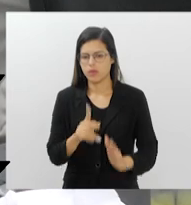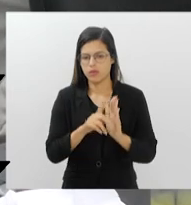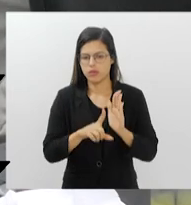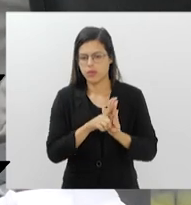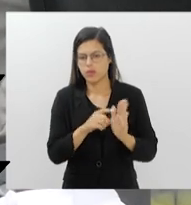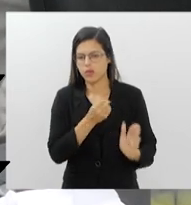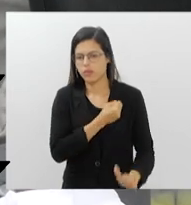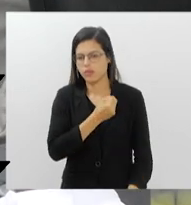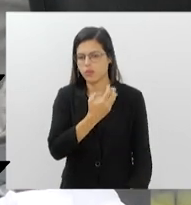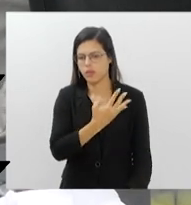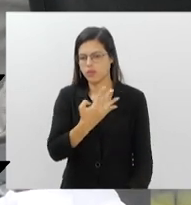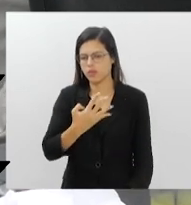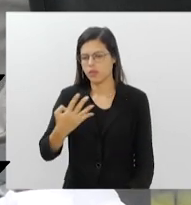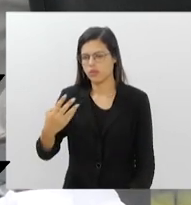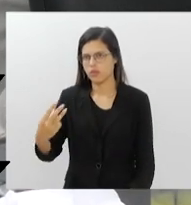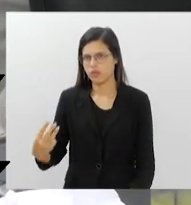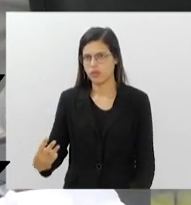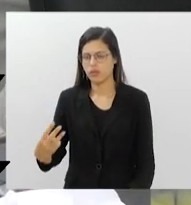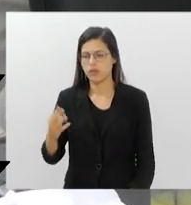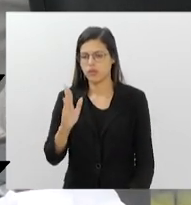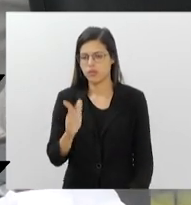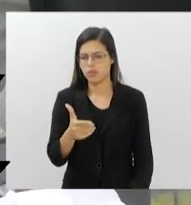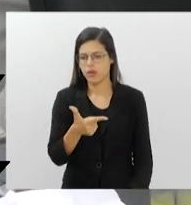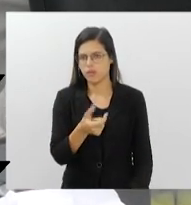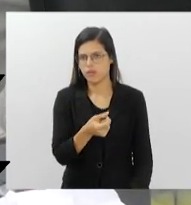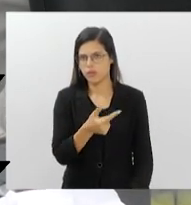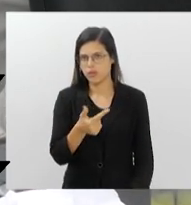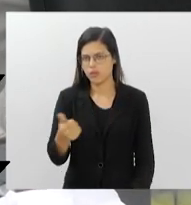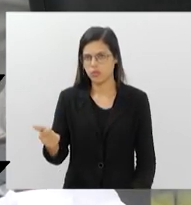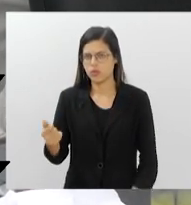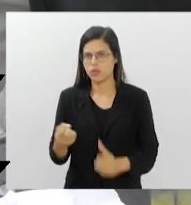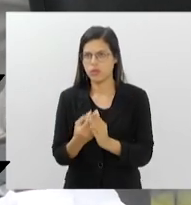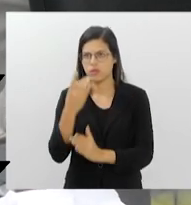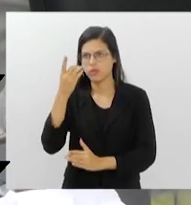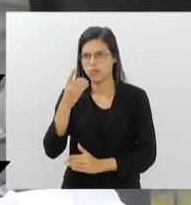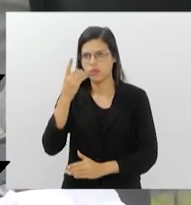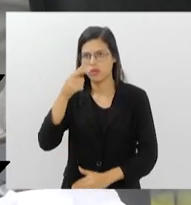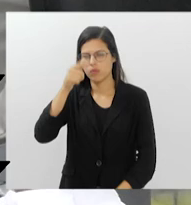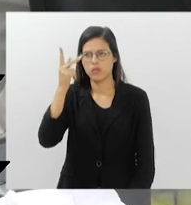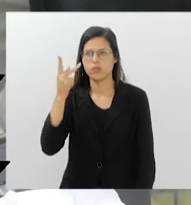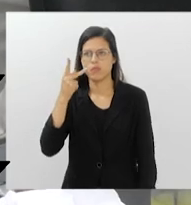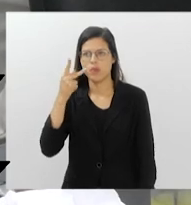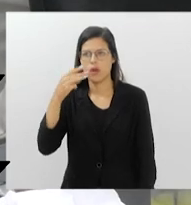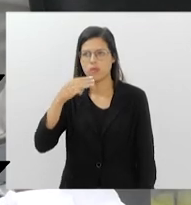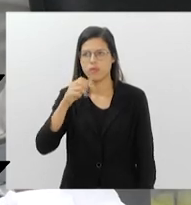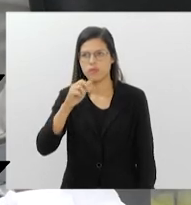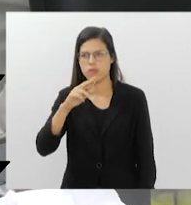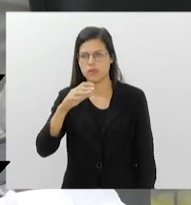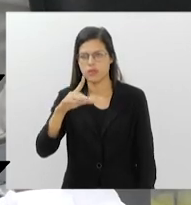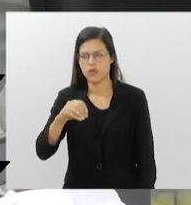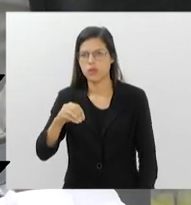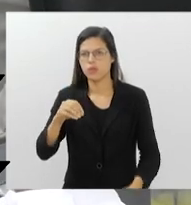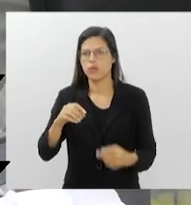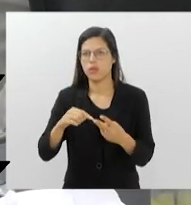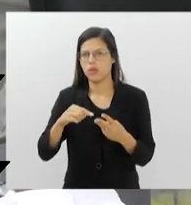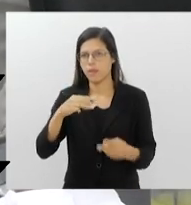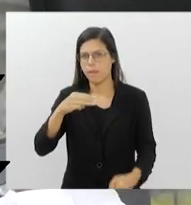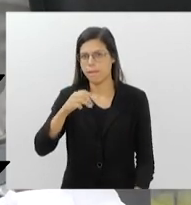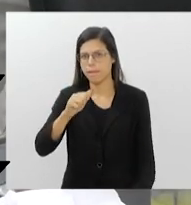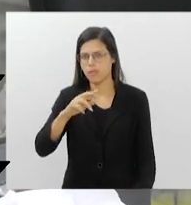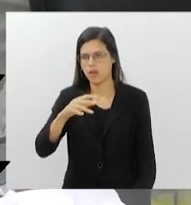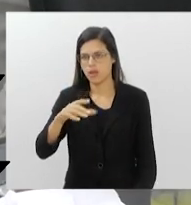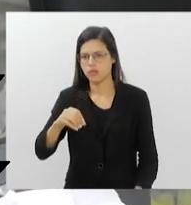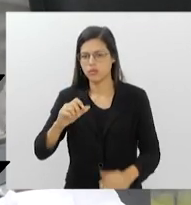de lei número 4443 de 2021 de autoria dos deputados Luís Paulo Marcelo cabeleireiro e Márcio Pacheco que